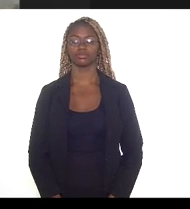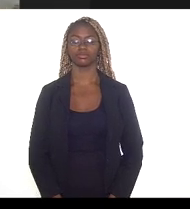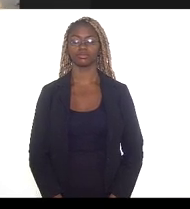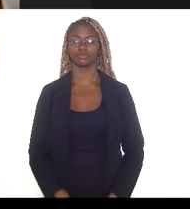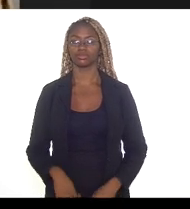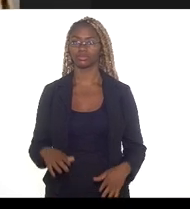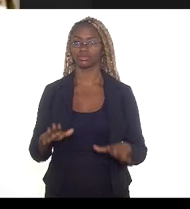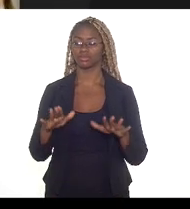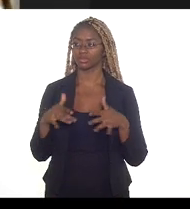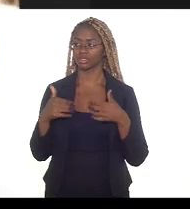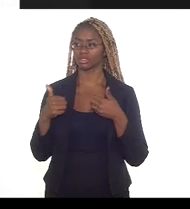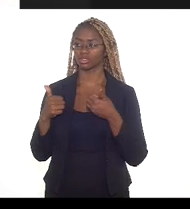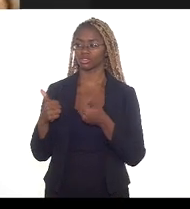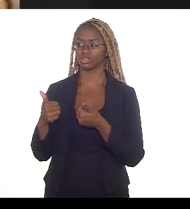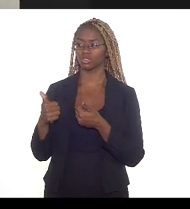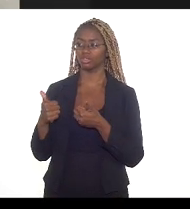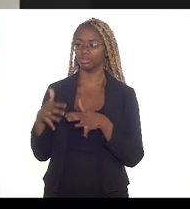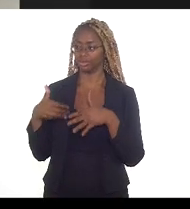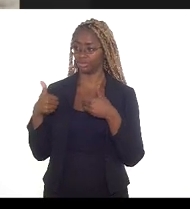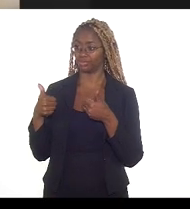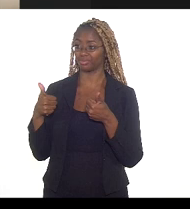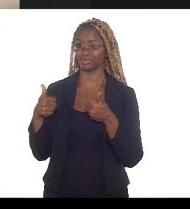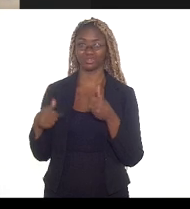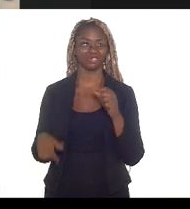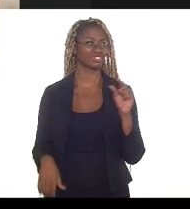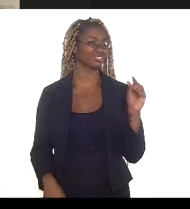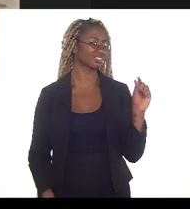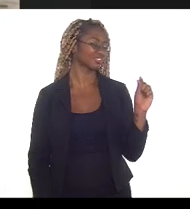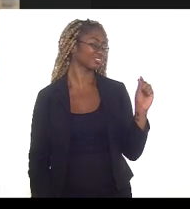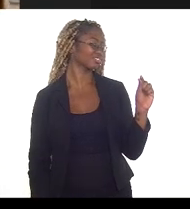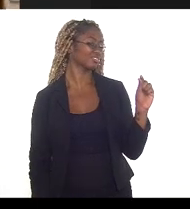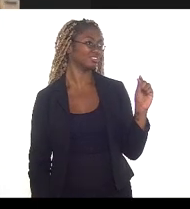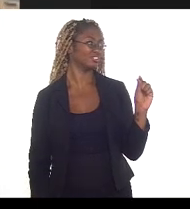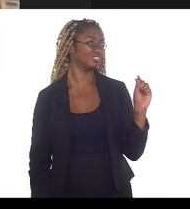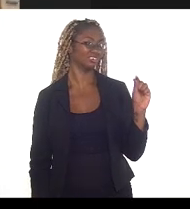Melhorou aí, não? Melhorou ou não? Um pouquinho. Médio.